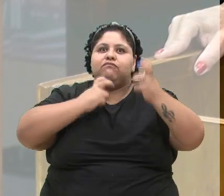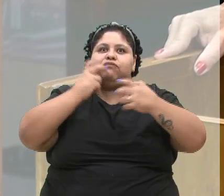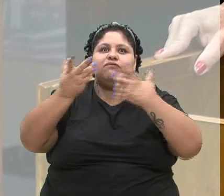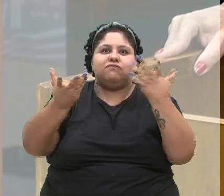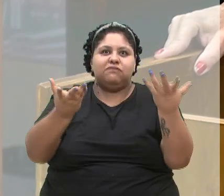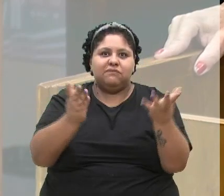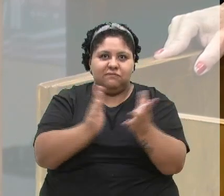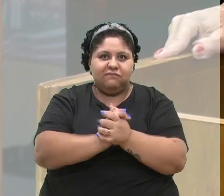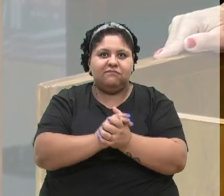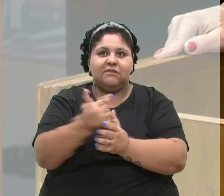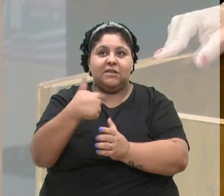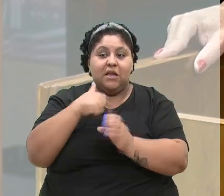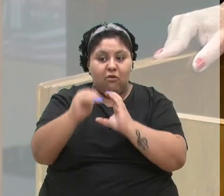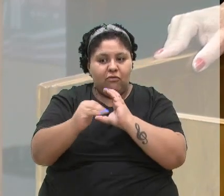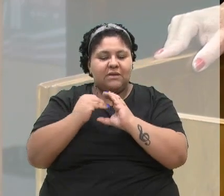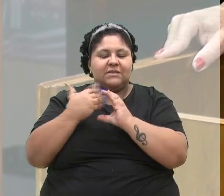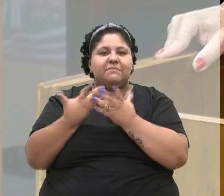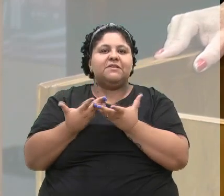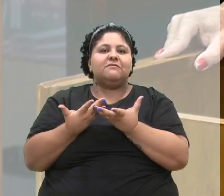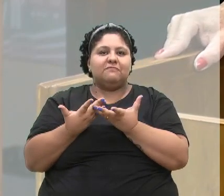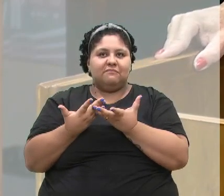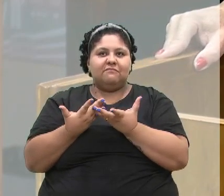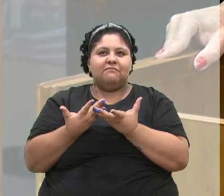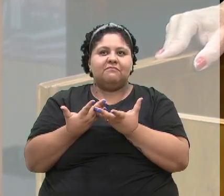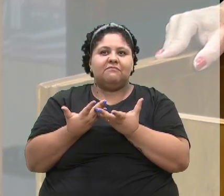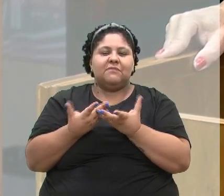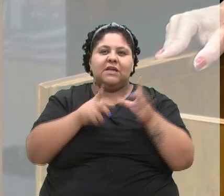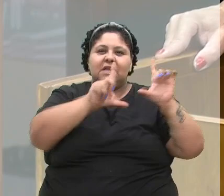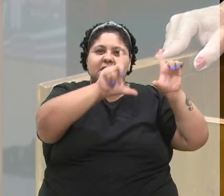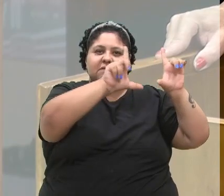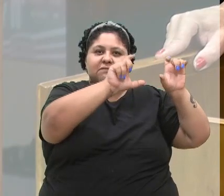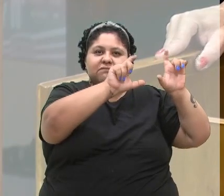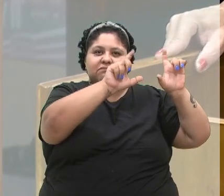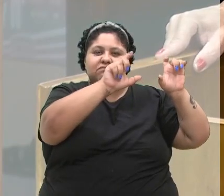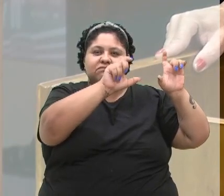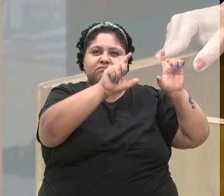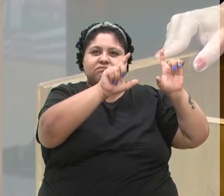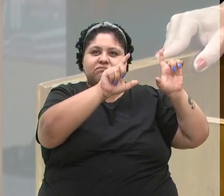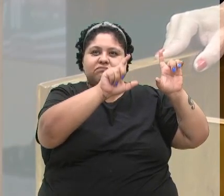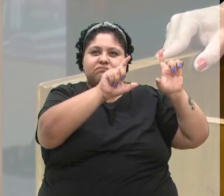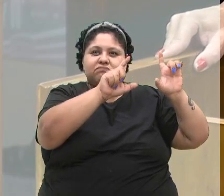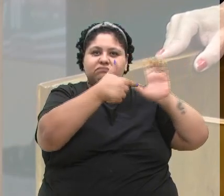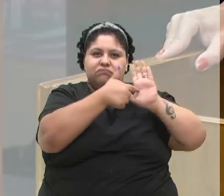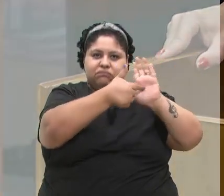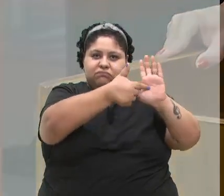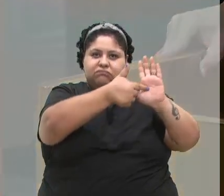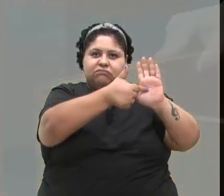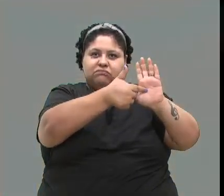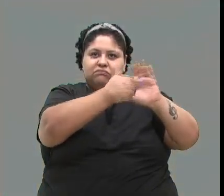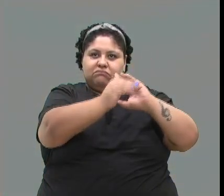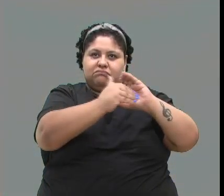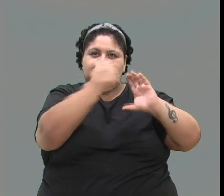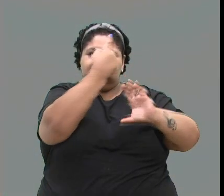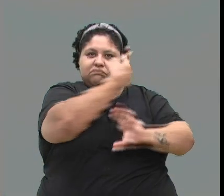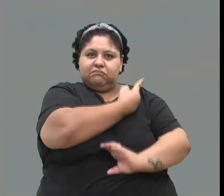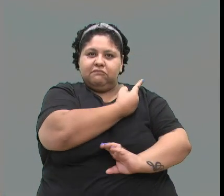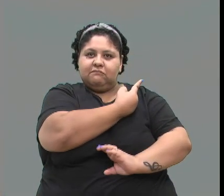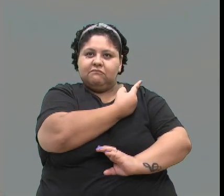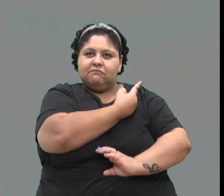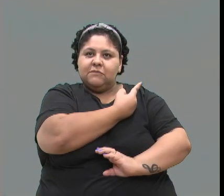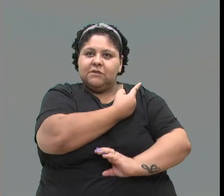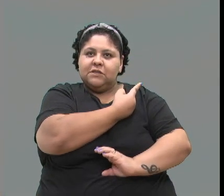recebido, né? Essas fotos que vocês estão vendo me foram enviadas